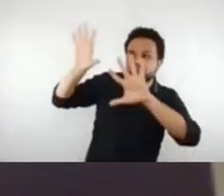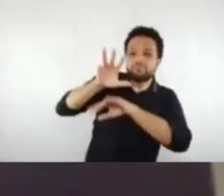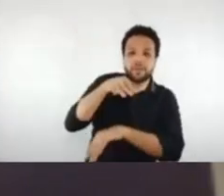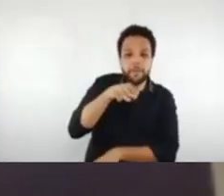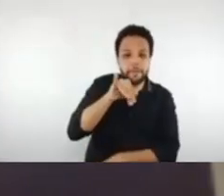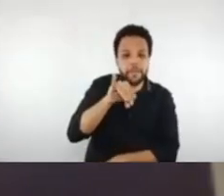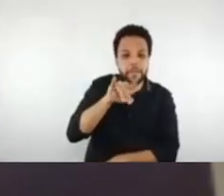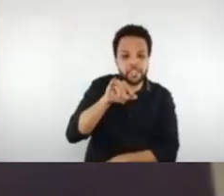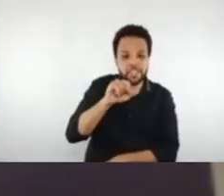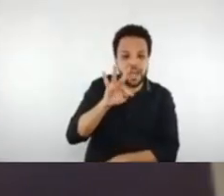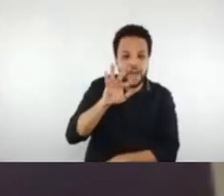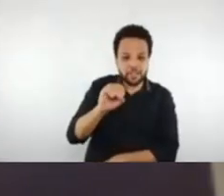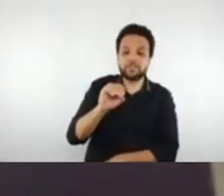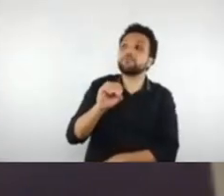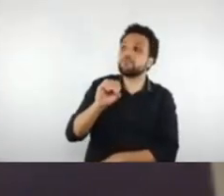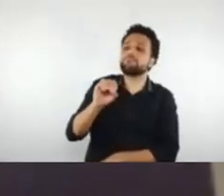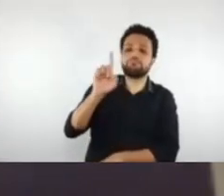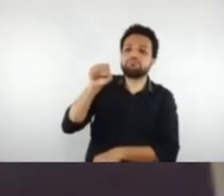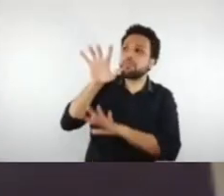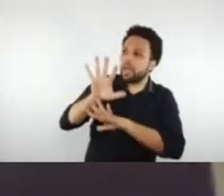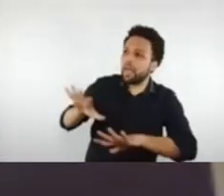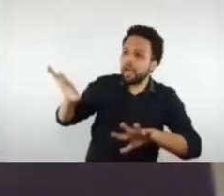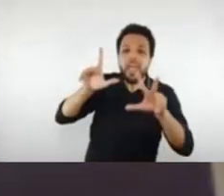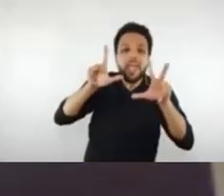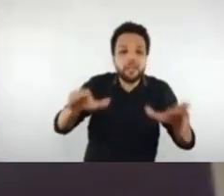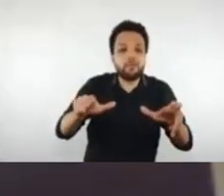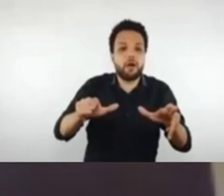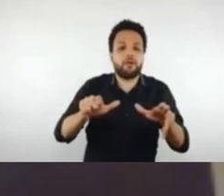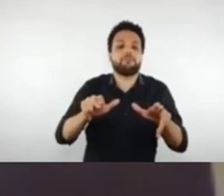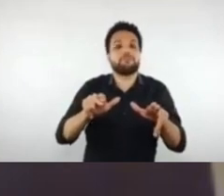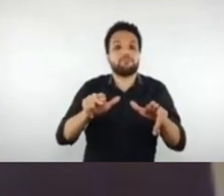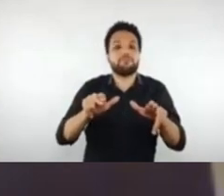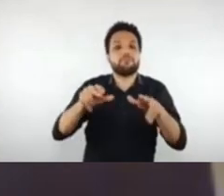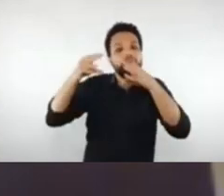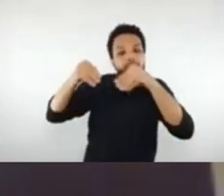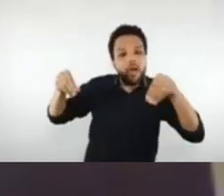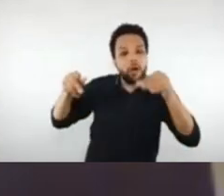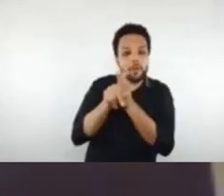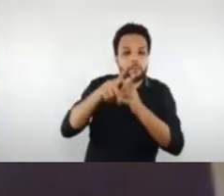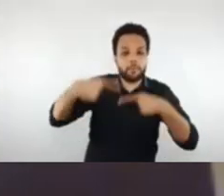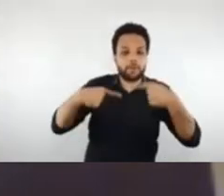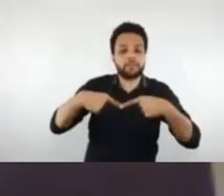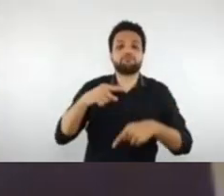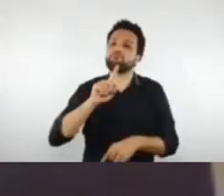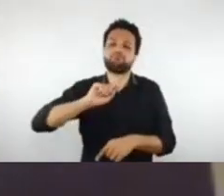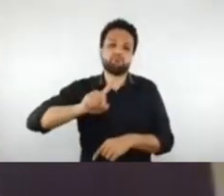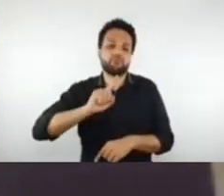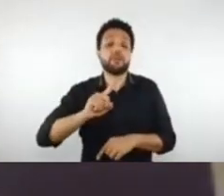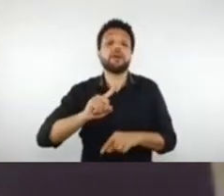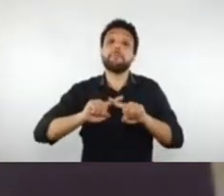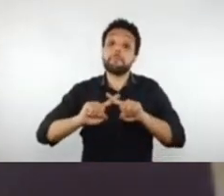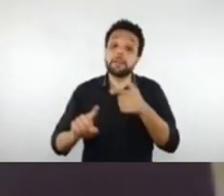mesma coisa que o espaço humano, geográfico e político, mas que também, para muitas outras, tem